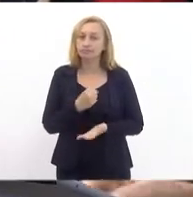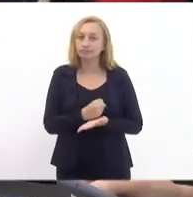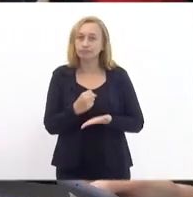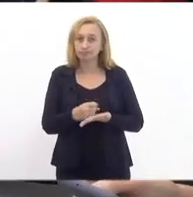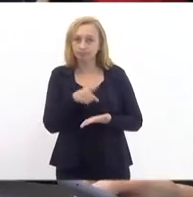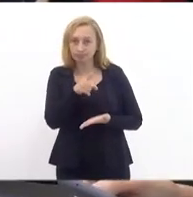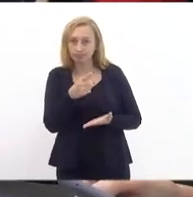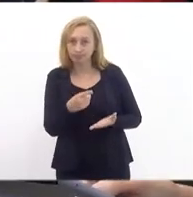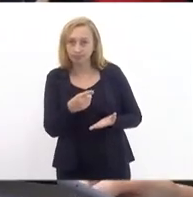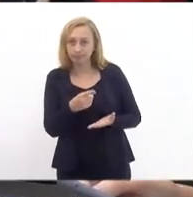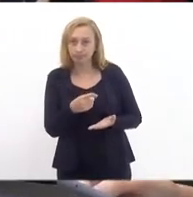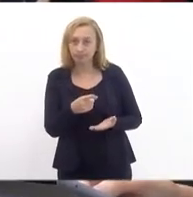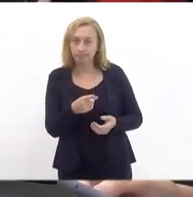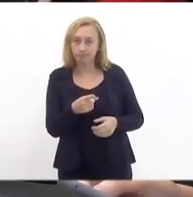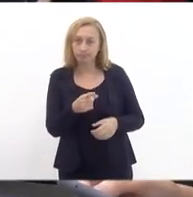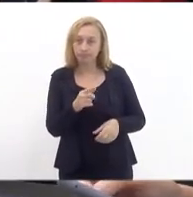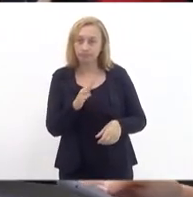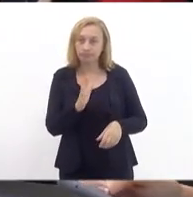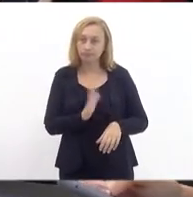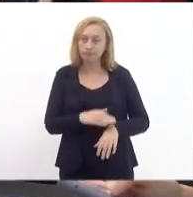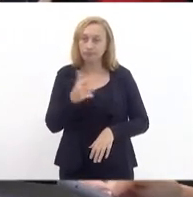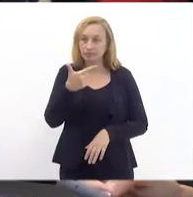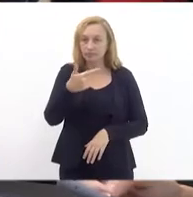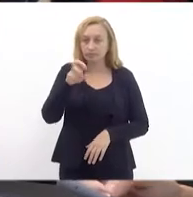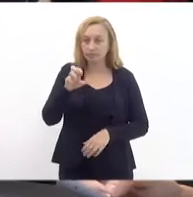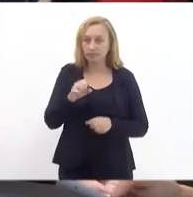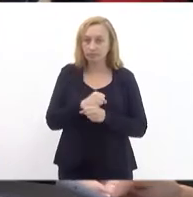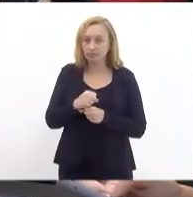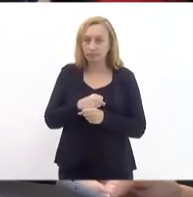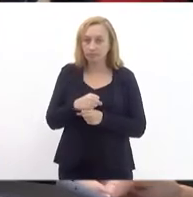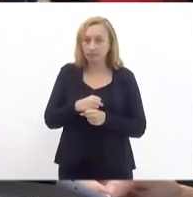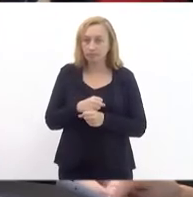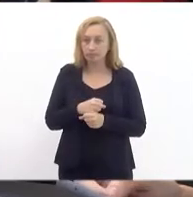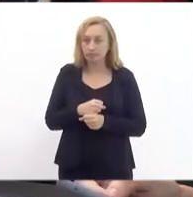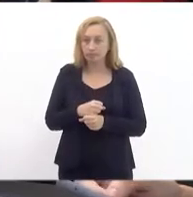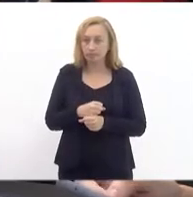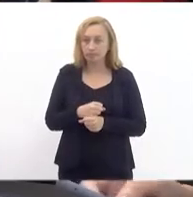foi prorrogado por mais 25 anos, né,